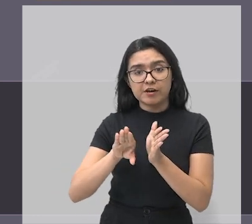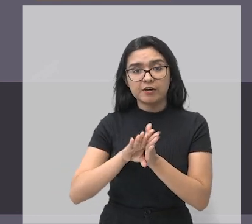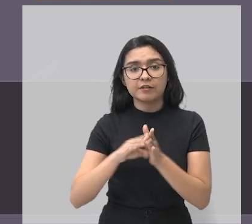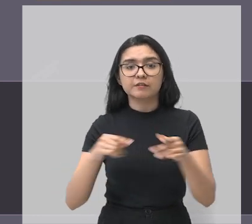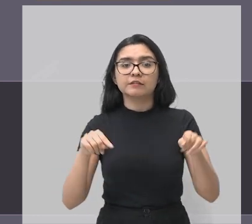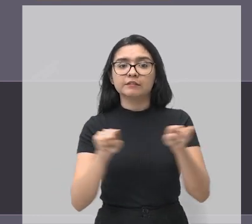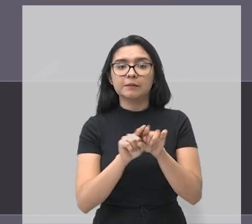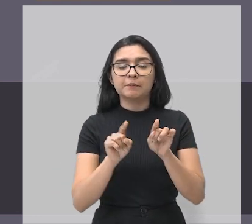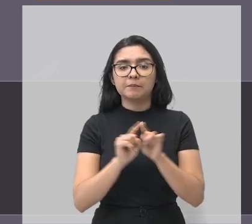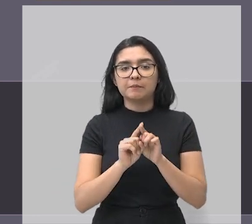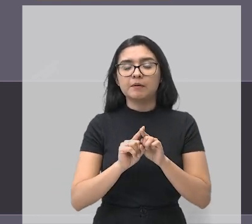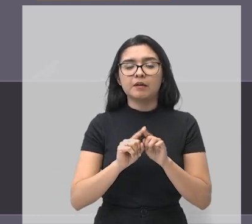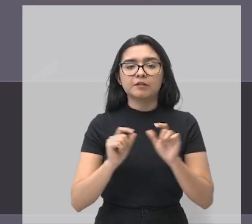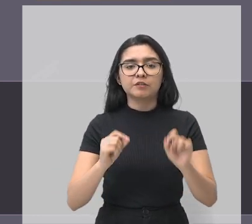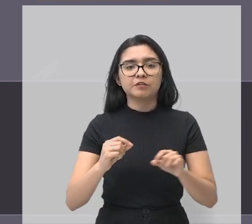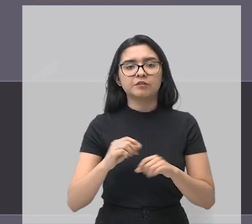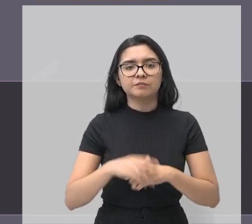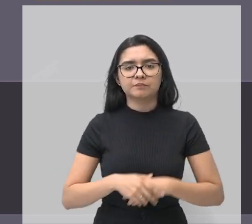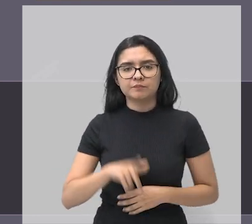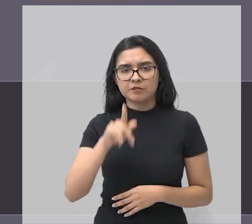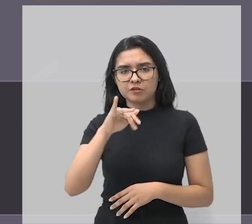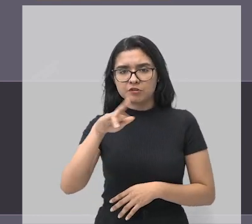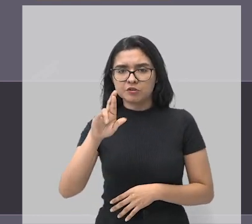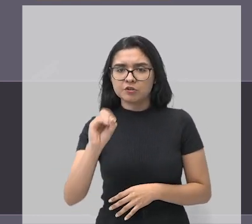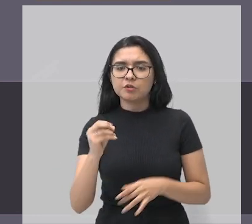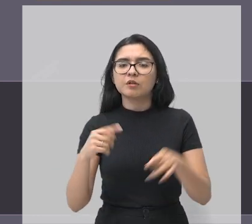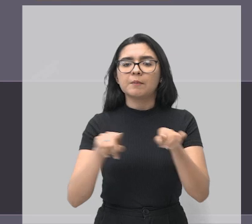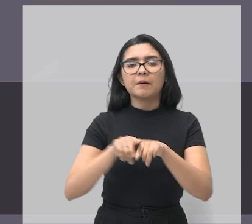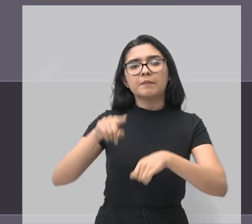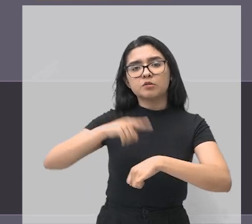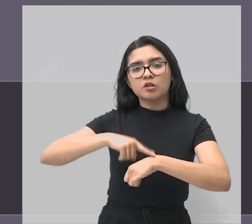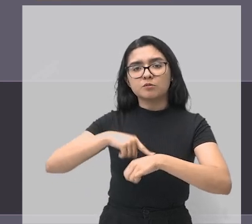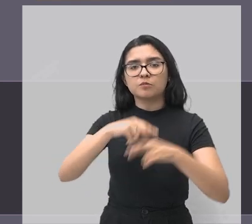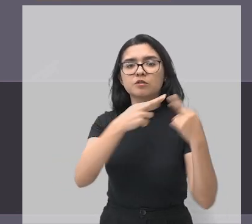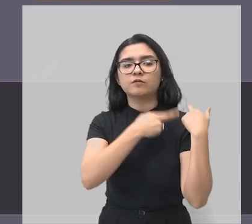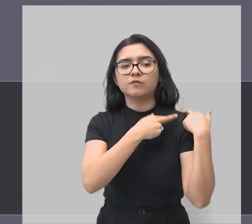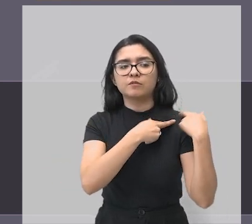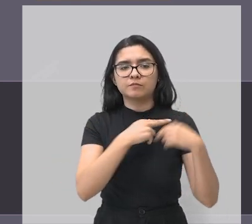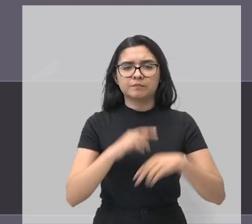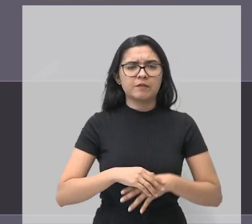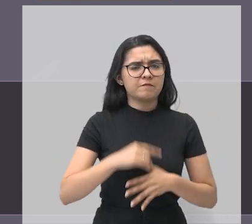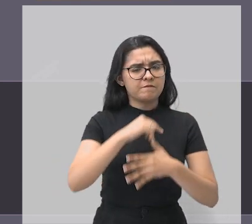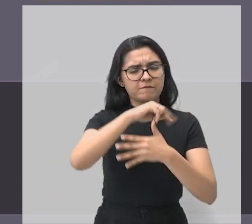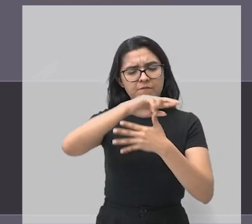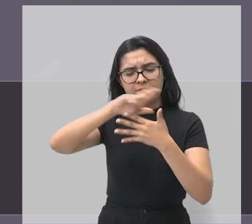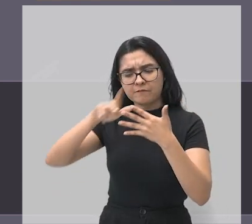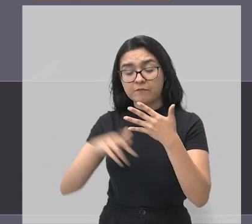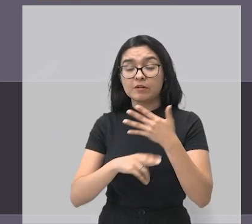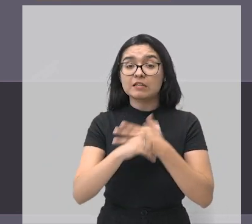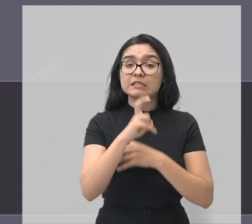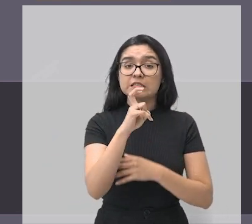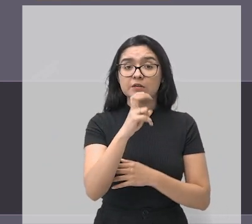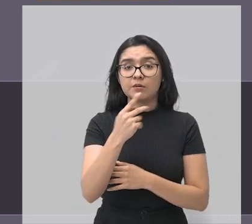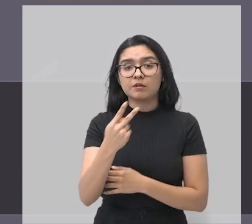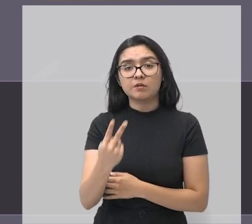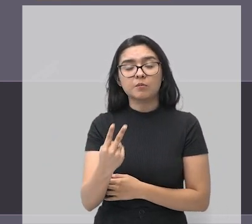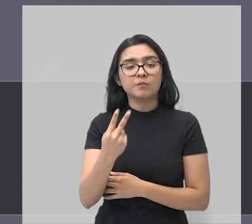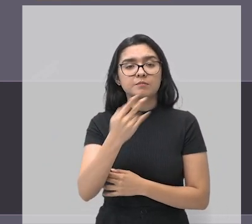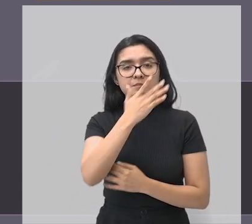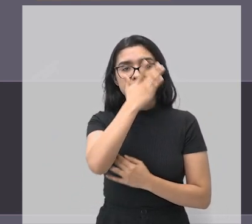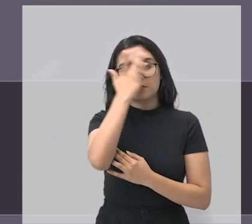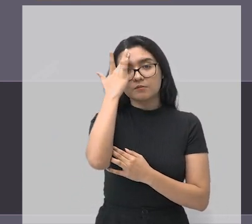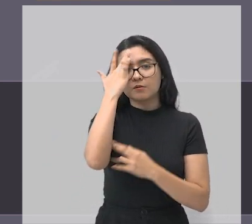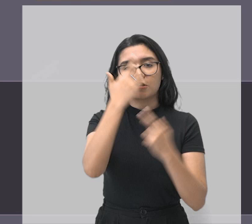de giro, os chefes cronometrando e vários outros juízes. Então, são 52